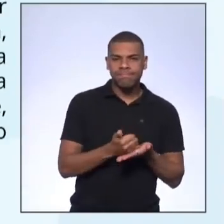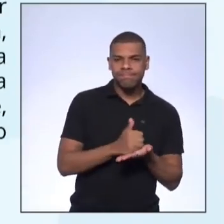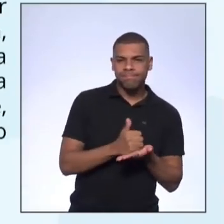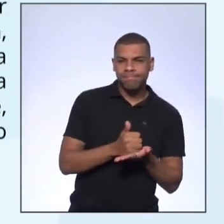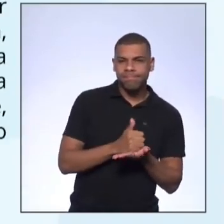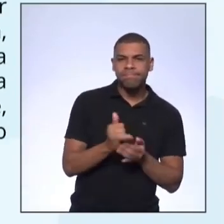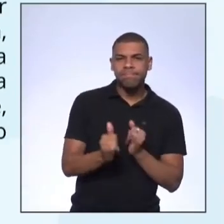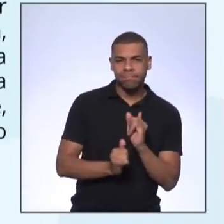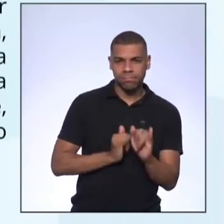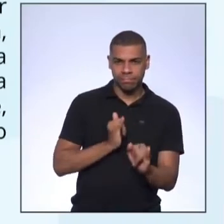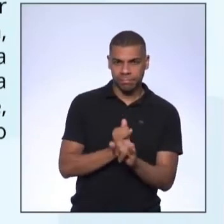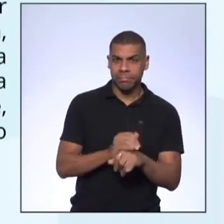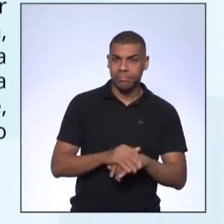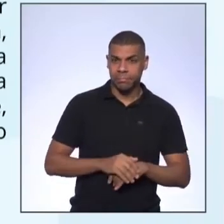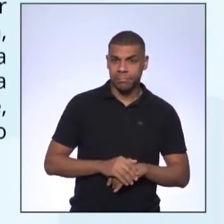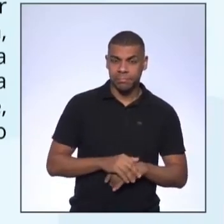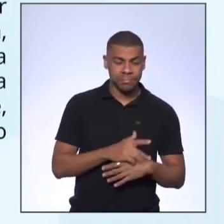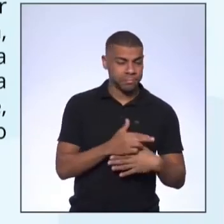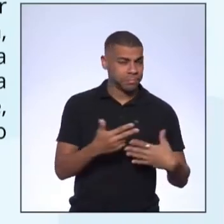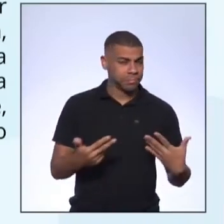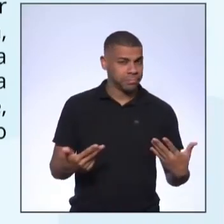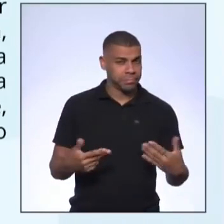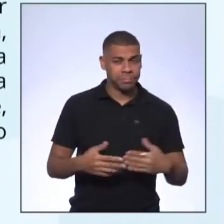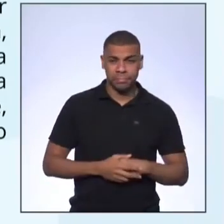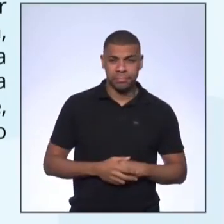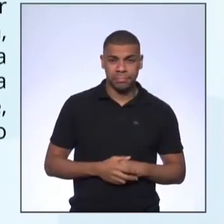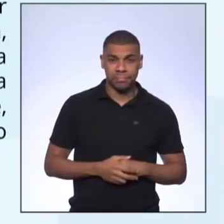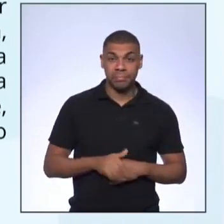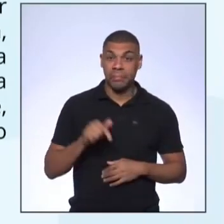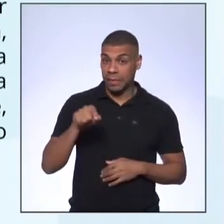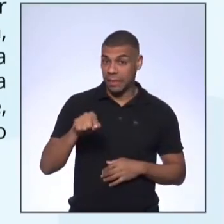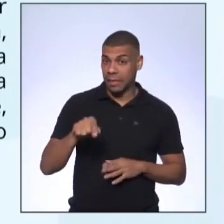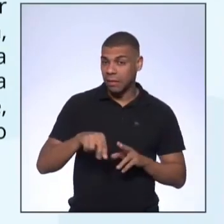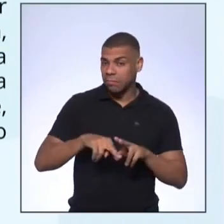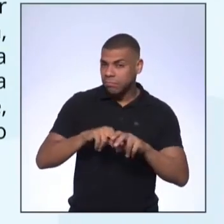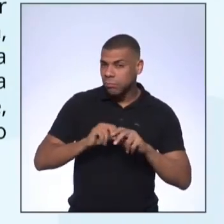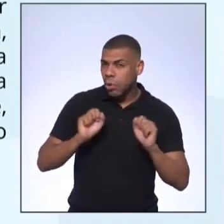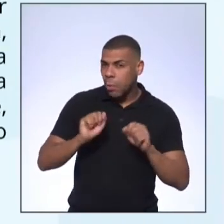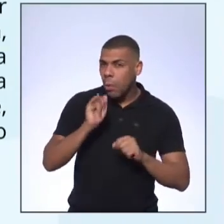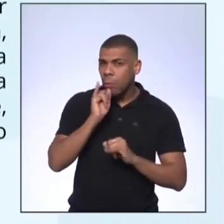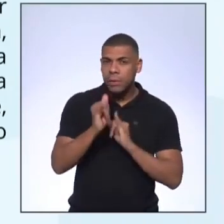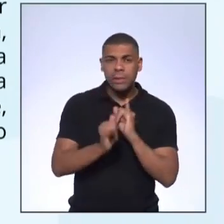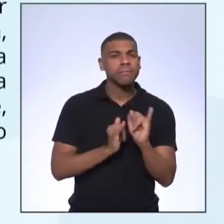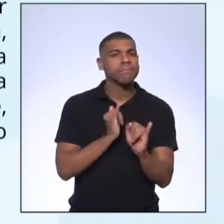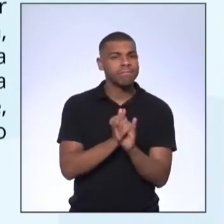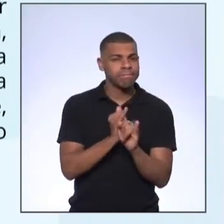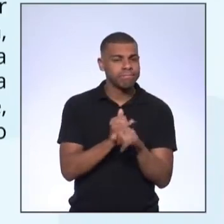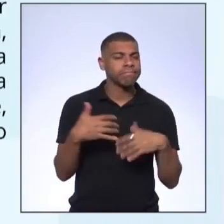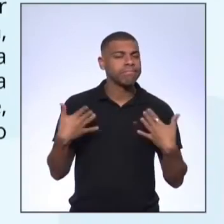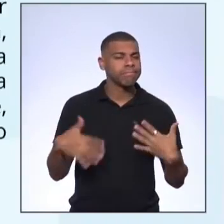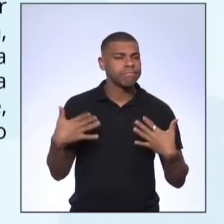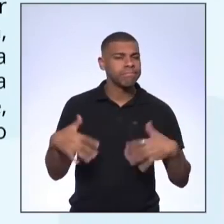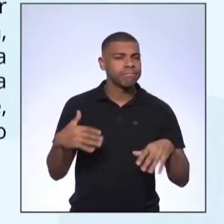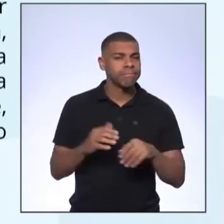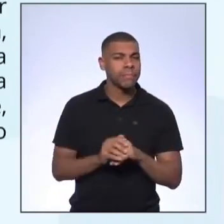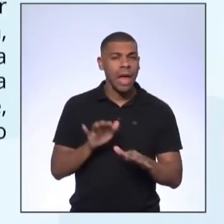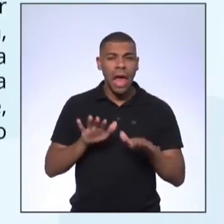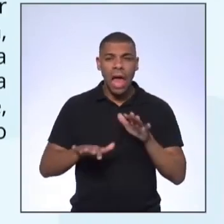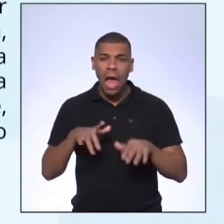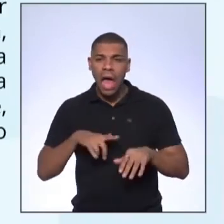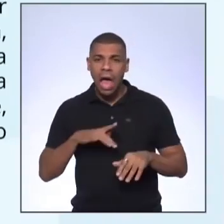dos jogos, dentre outros aspectos. Assim, pode-se dizer que a internet serve como uma fuga